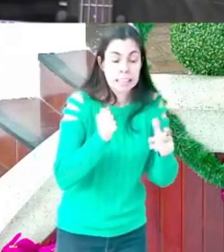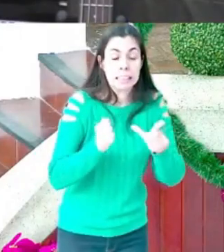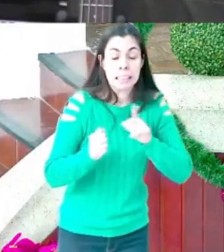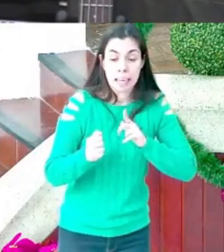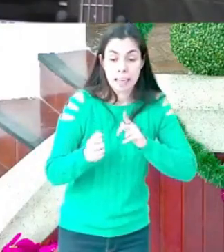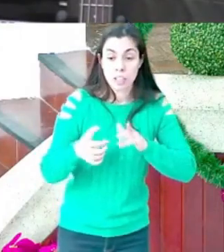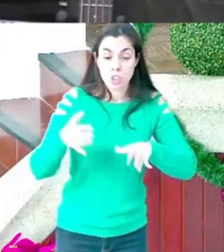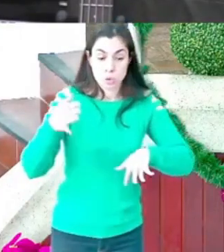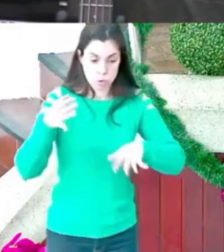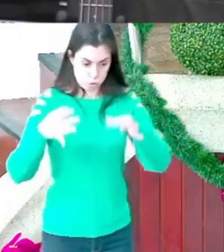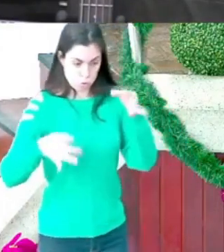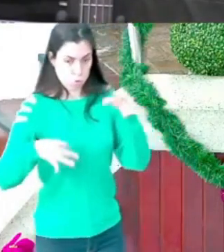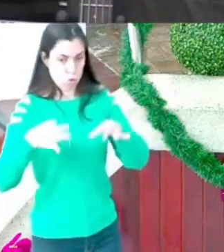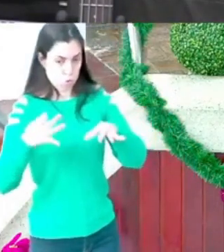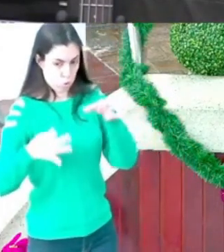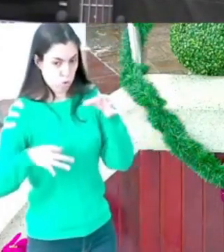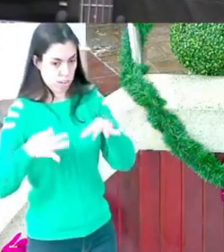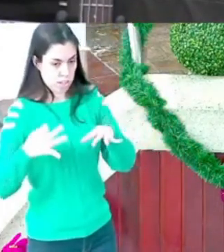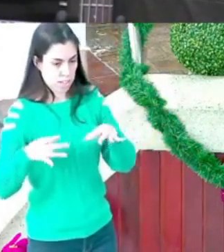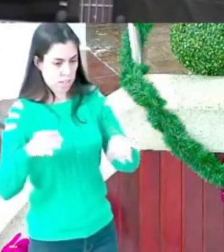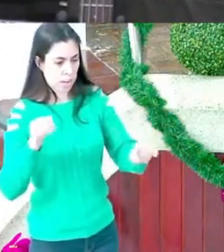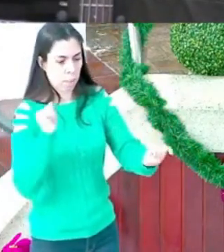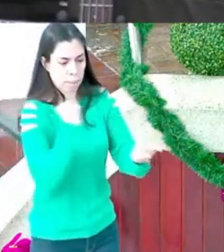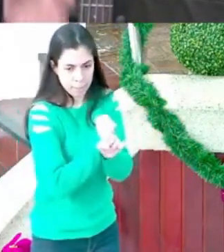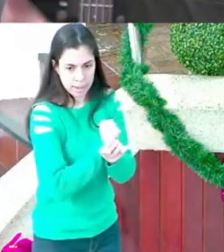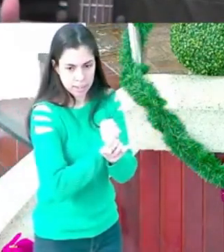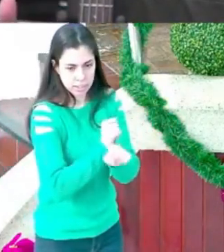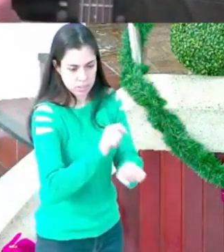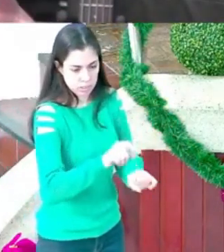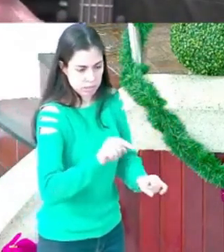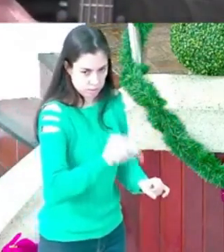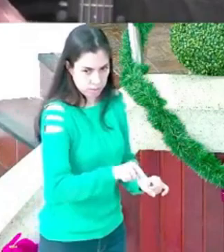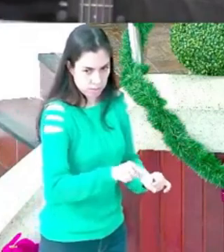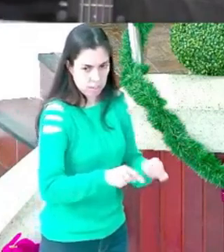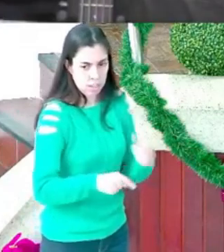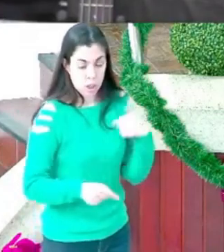um significado tridimensional ou triplo.